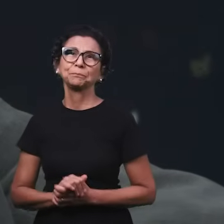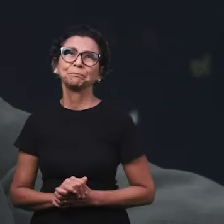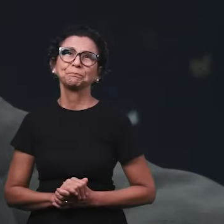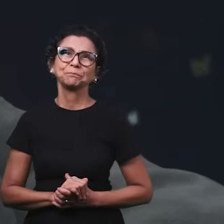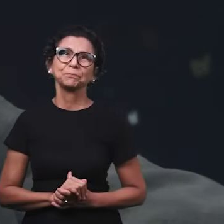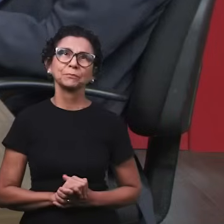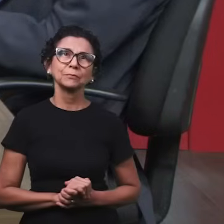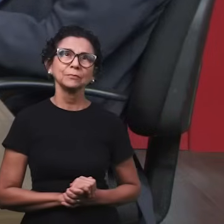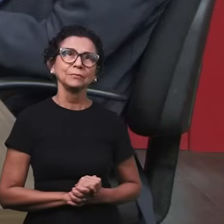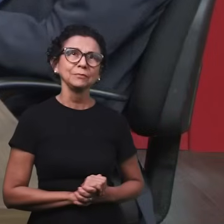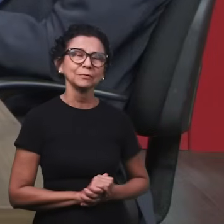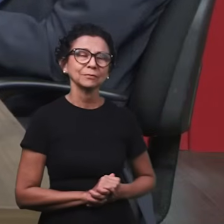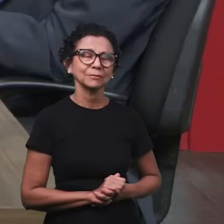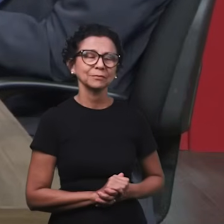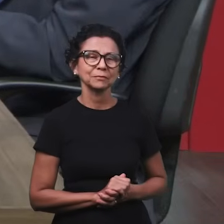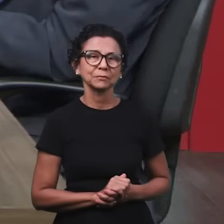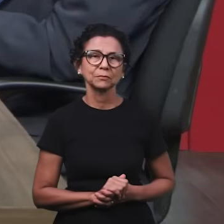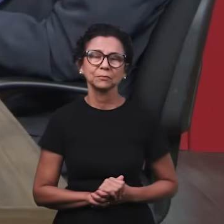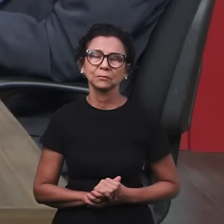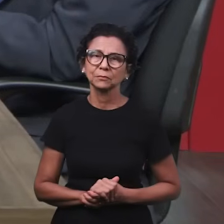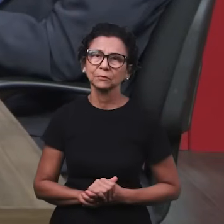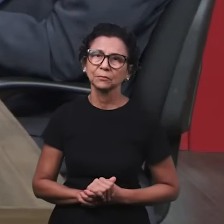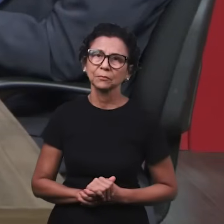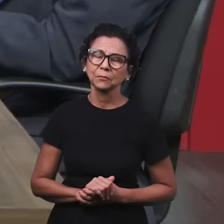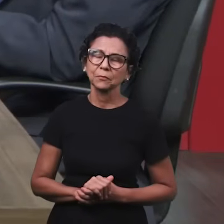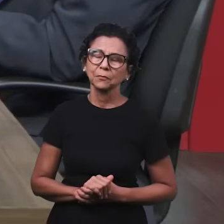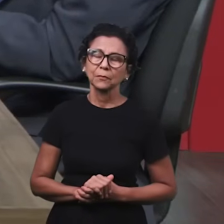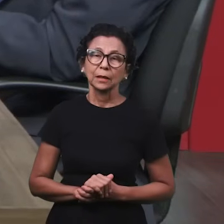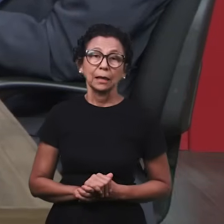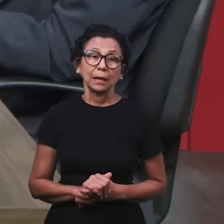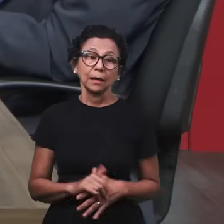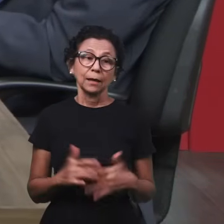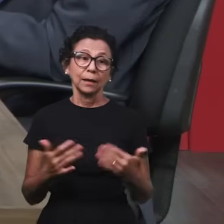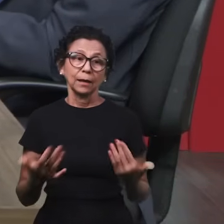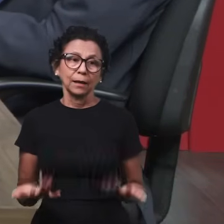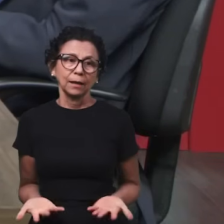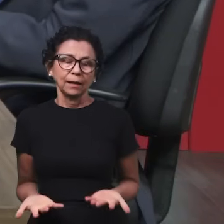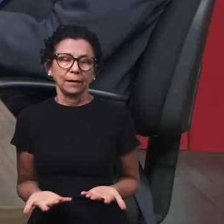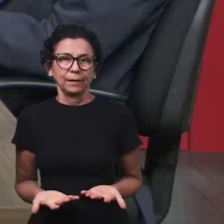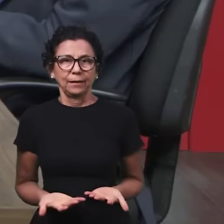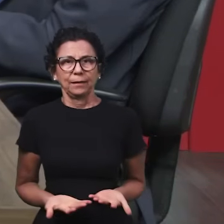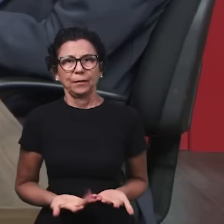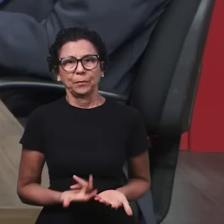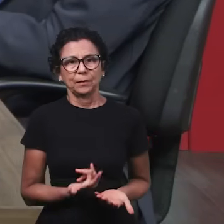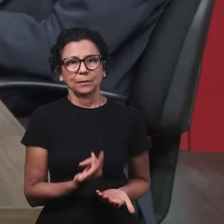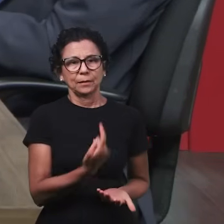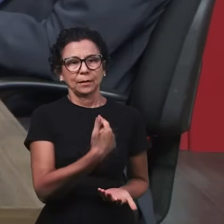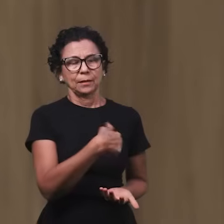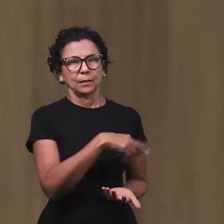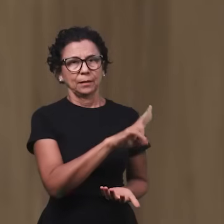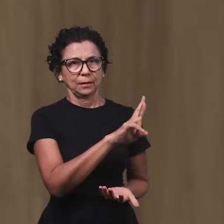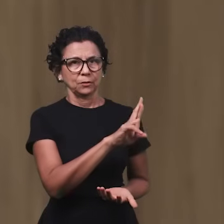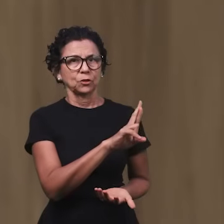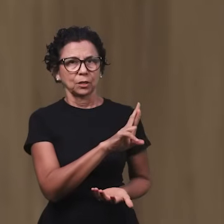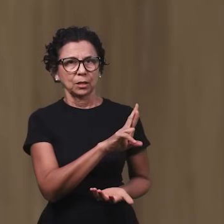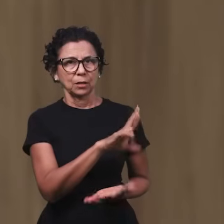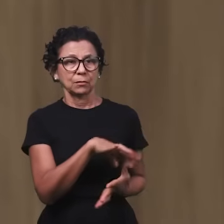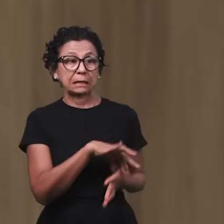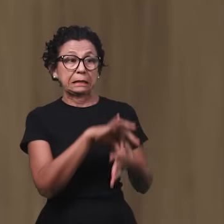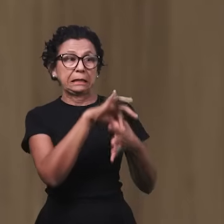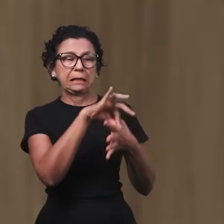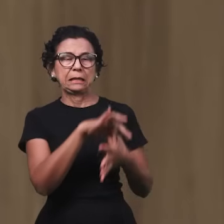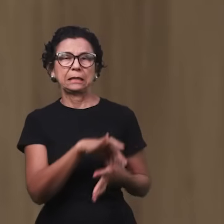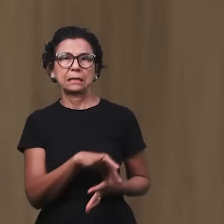E o ser humano, muitas vezes, quando ele quer ajustar aquilo que é de Deus, a sua vontade, né? A